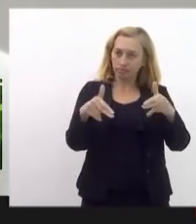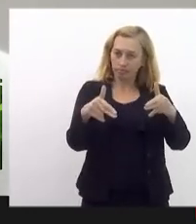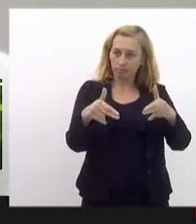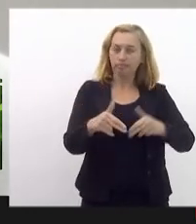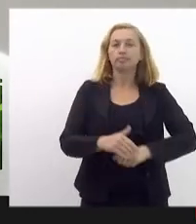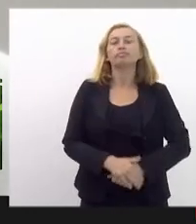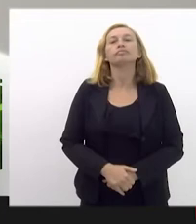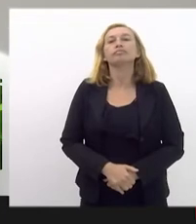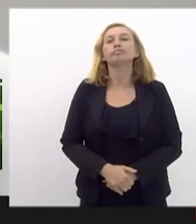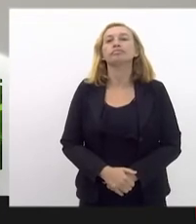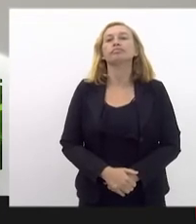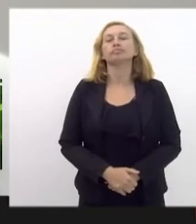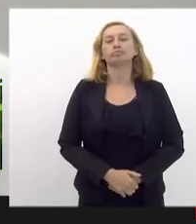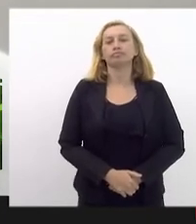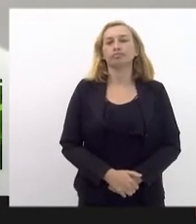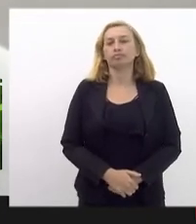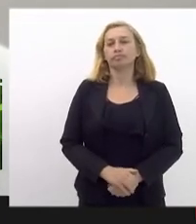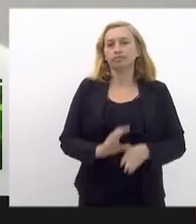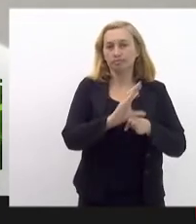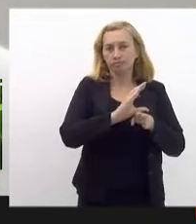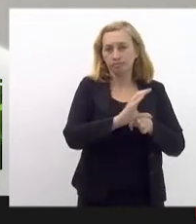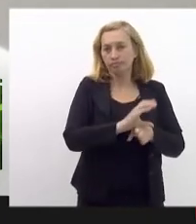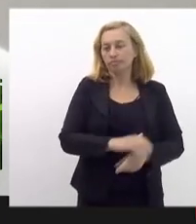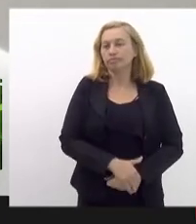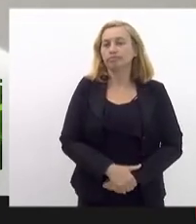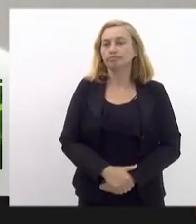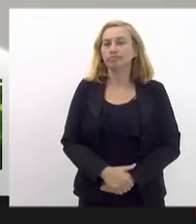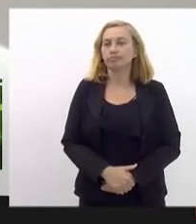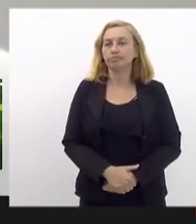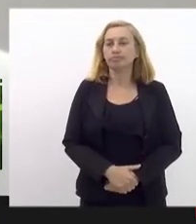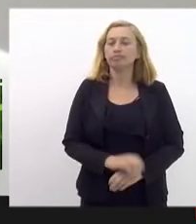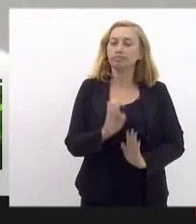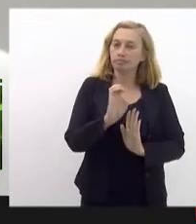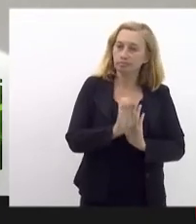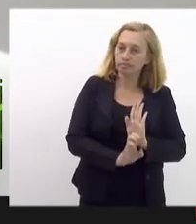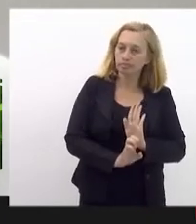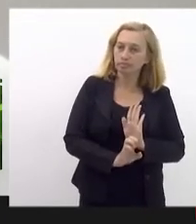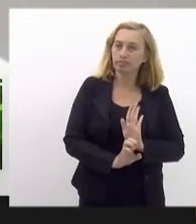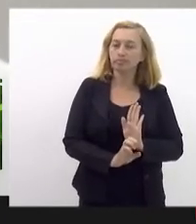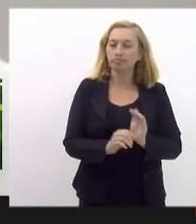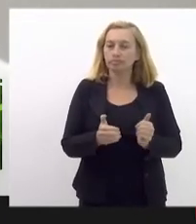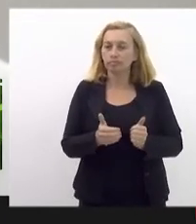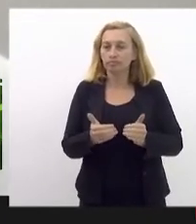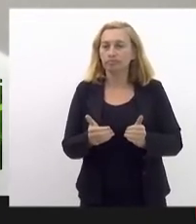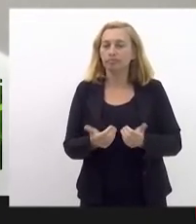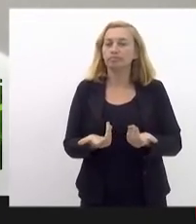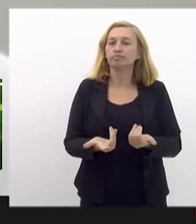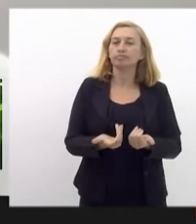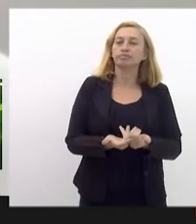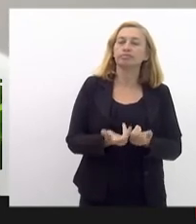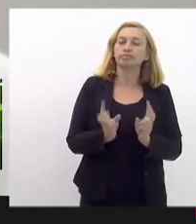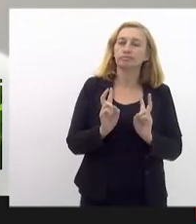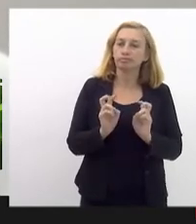a mesma representatividade no Conselho. E as emendas, né, os princípios, essa questão